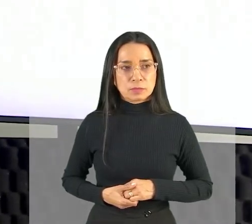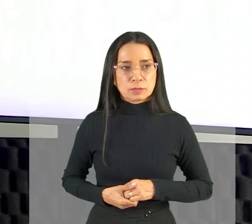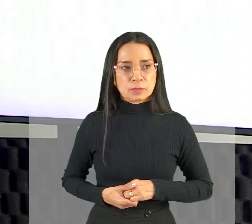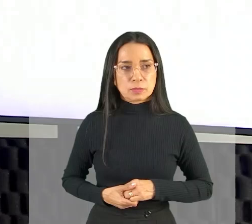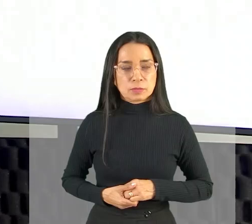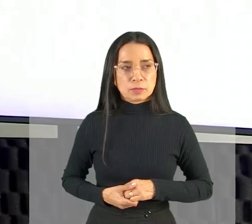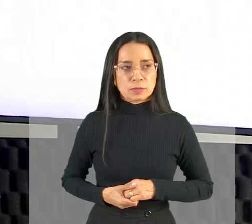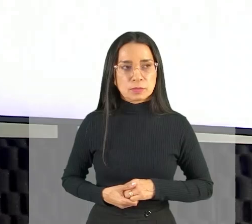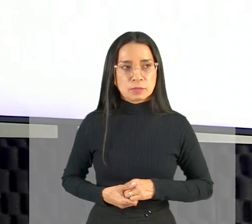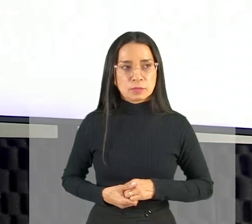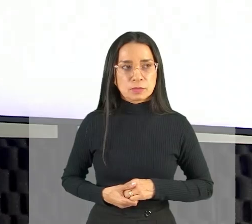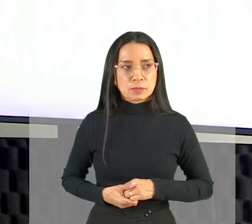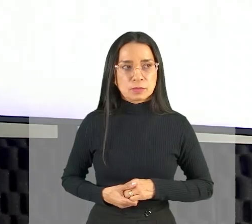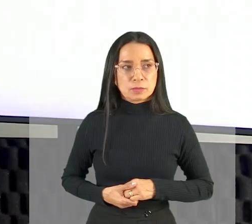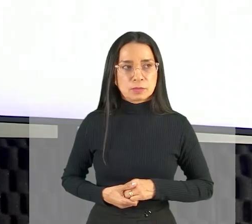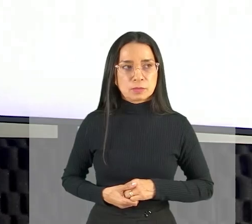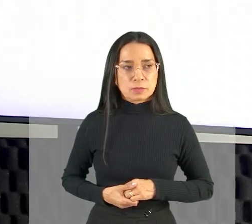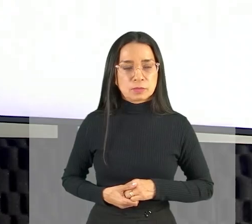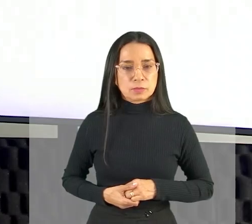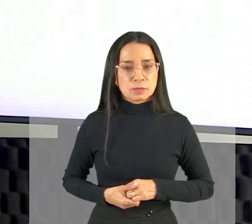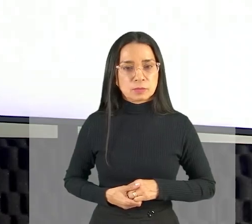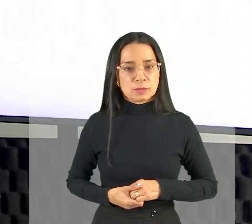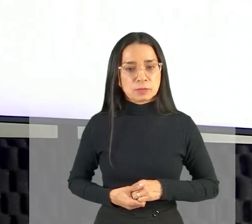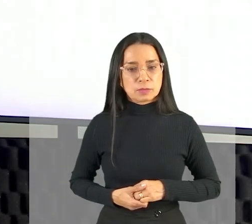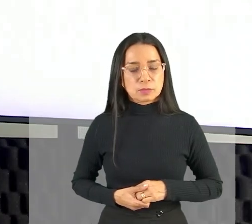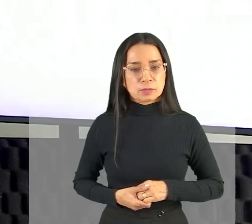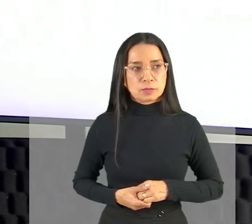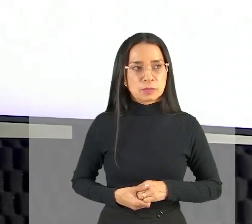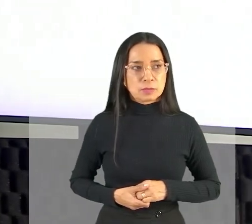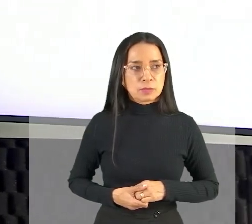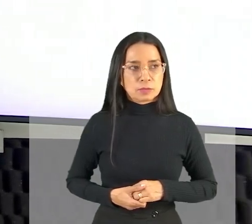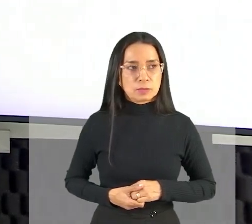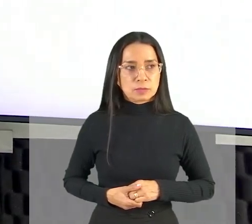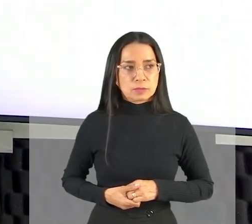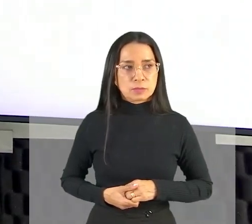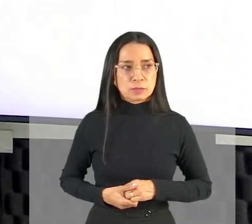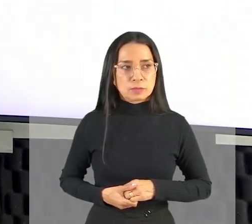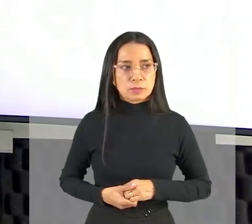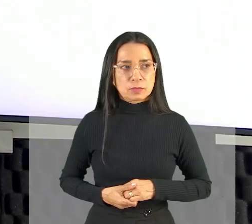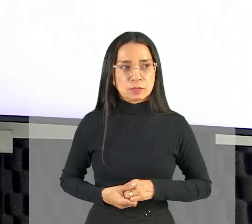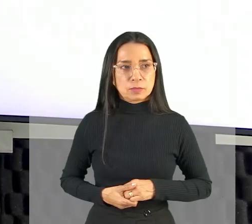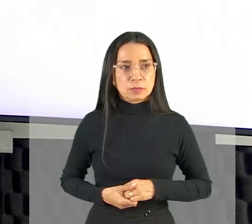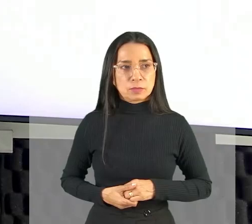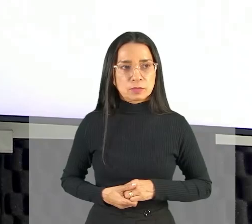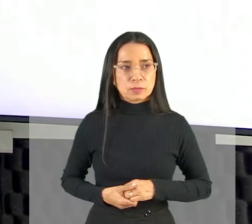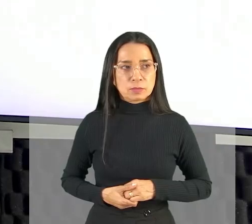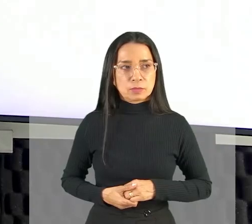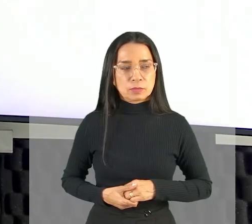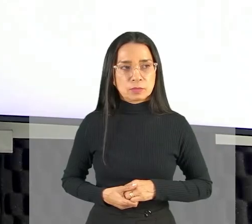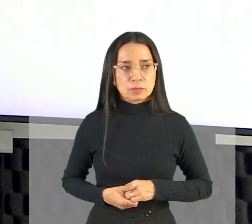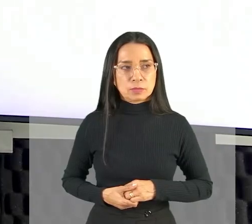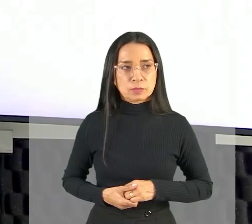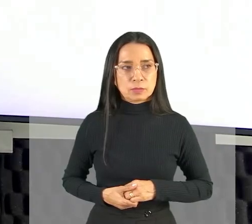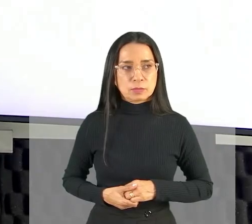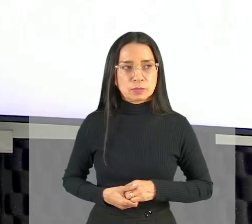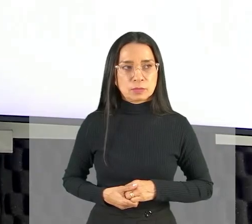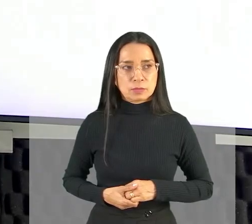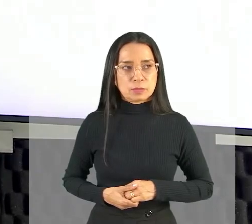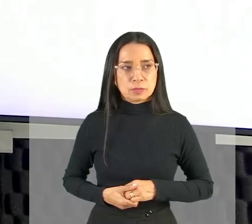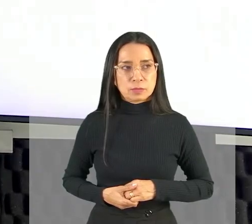cá vamos lá eu tenho 2/3 de probabilidade de ser heterozigoto